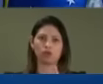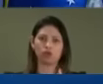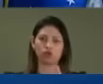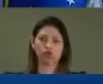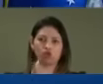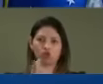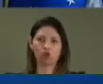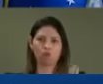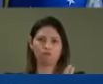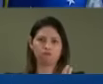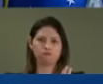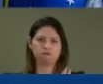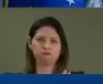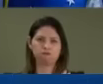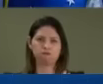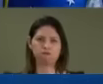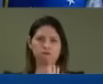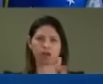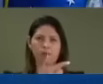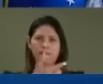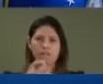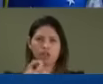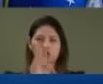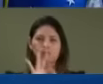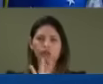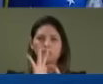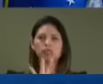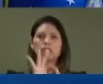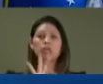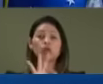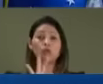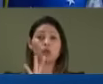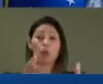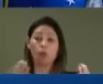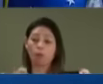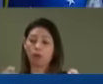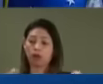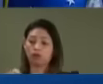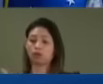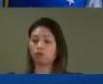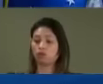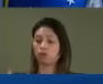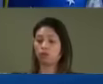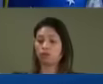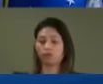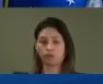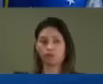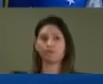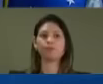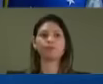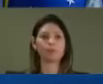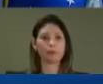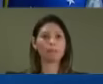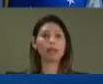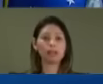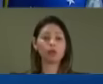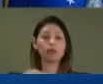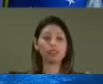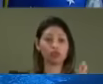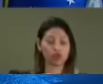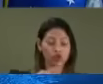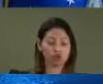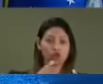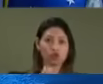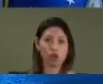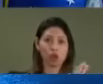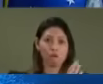de 20% em relação a 2022. A margem financeira passou de